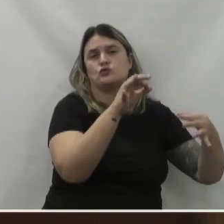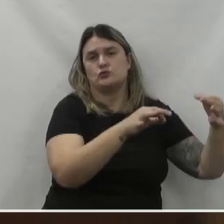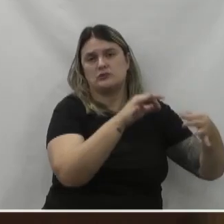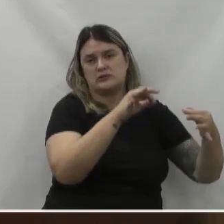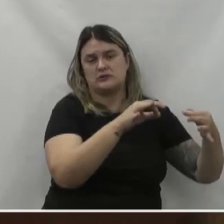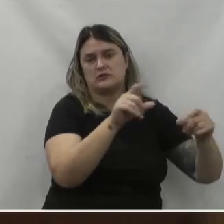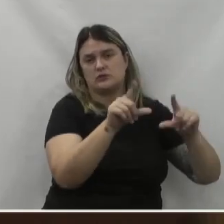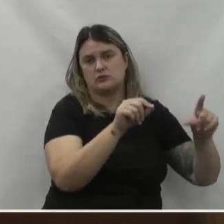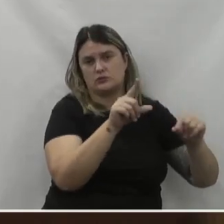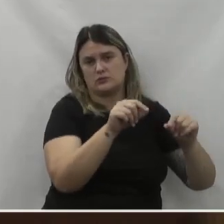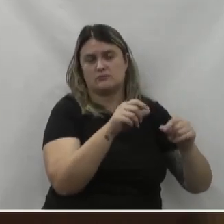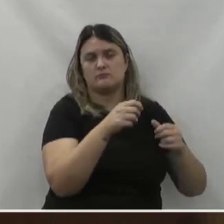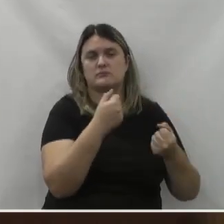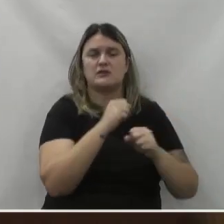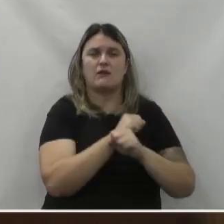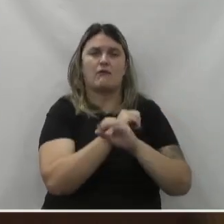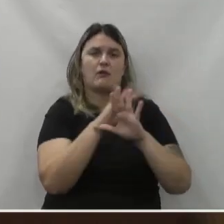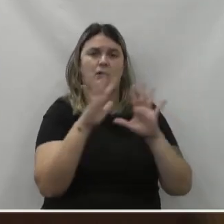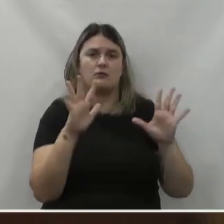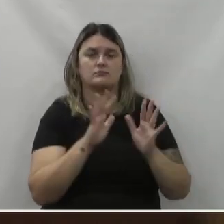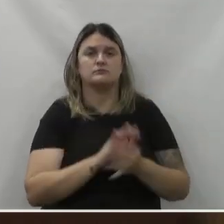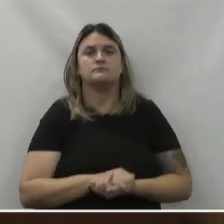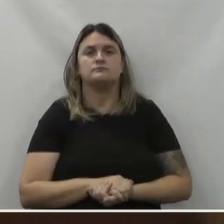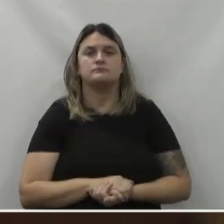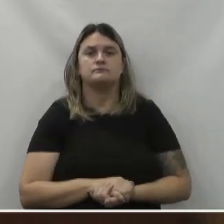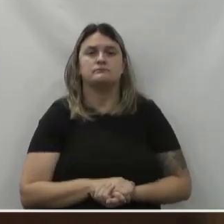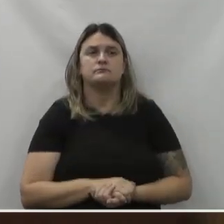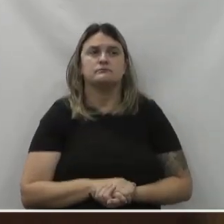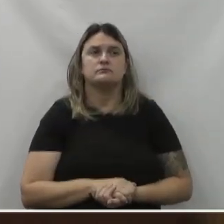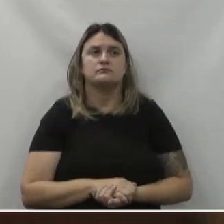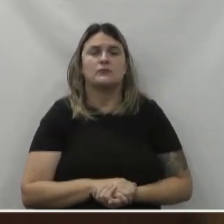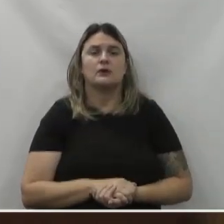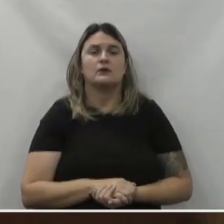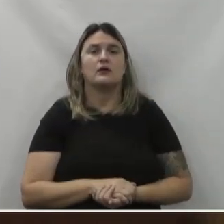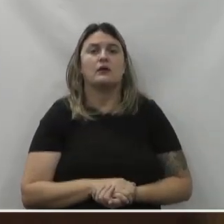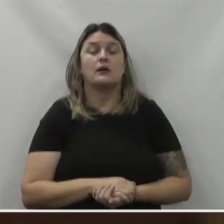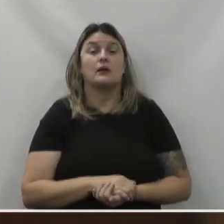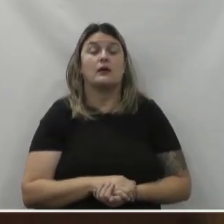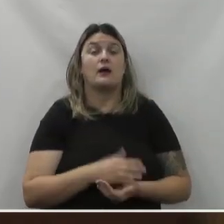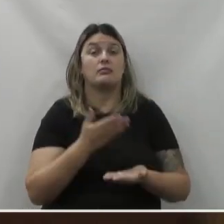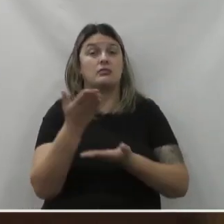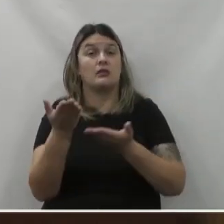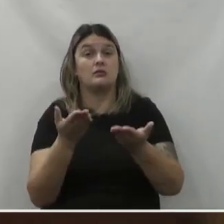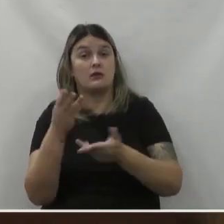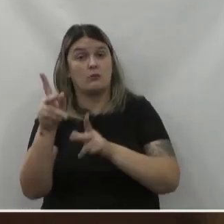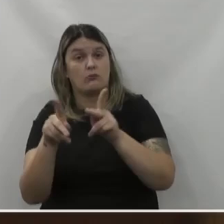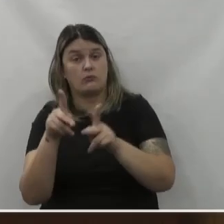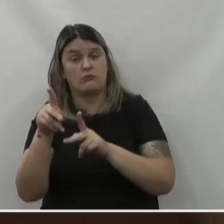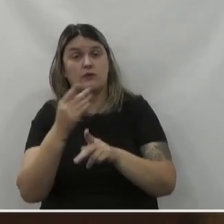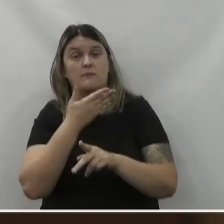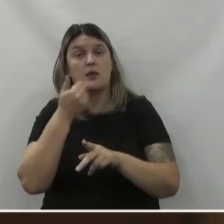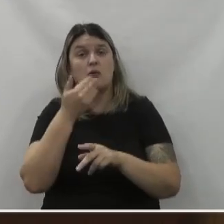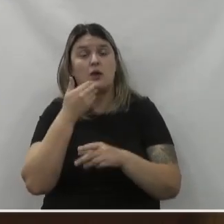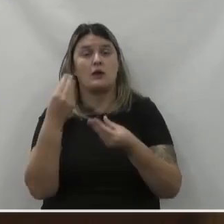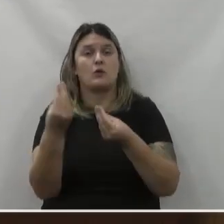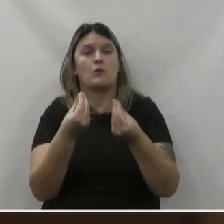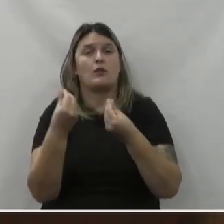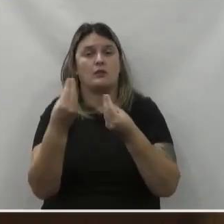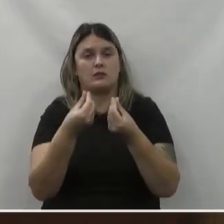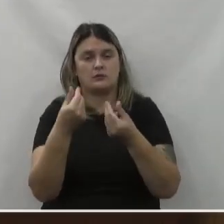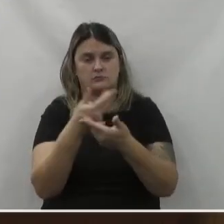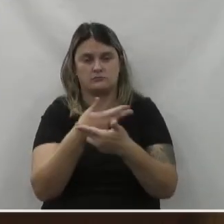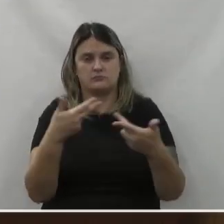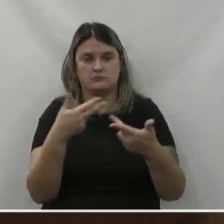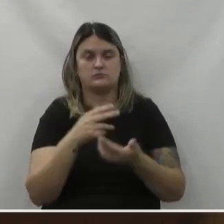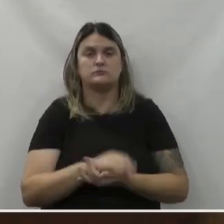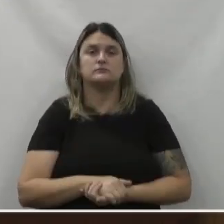que fique bem claro, né? Nós estamos buscando atender a população e melhorar a qualidade aí, tá, para